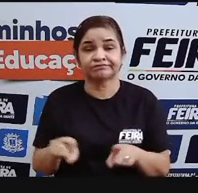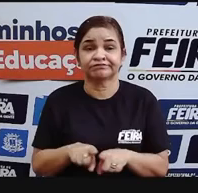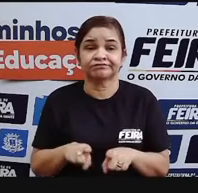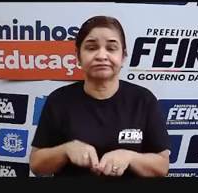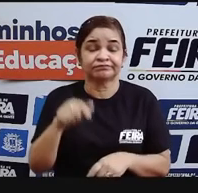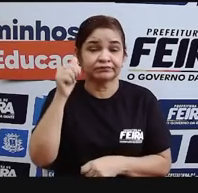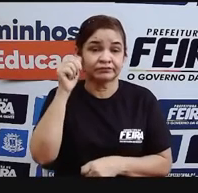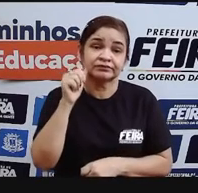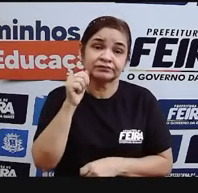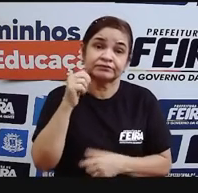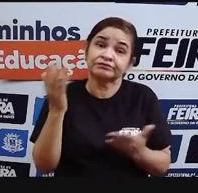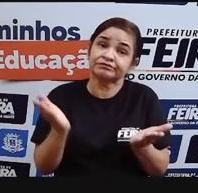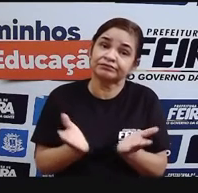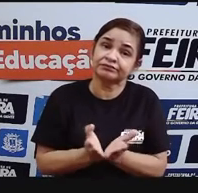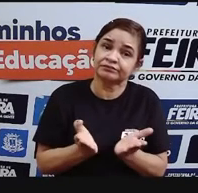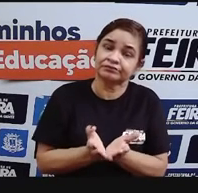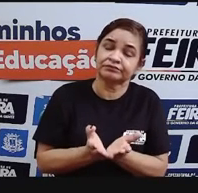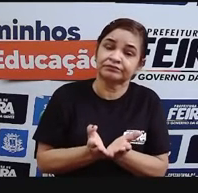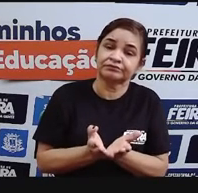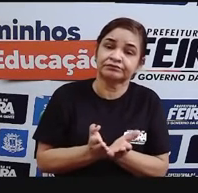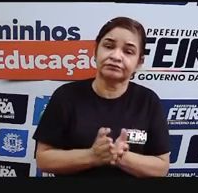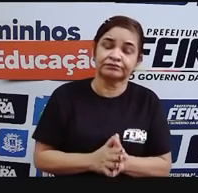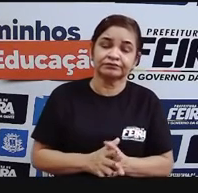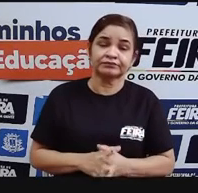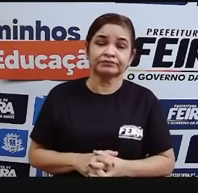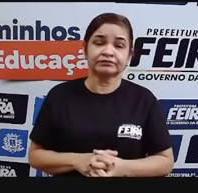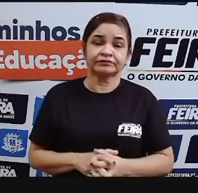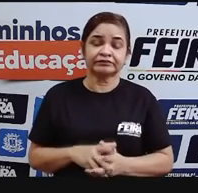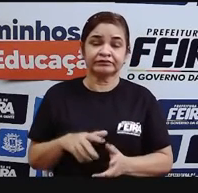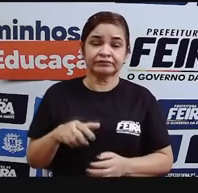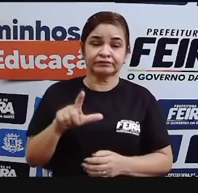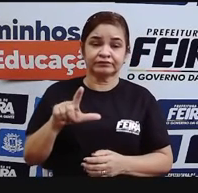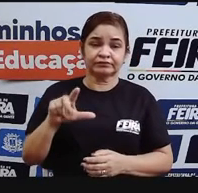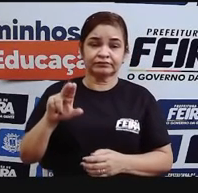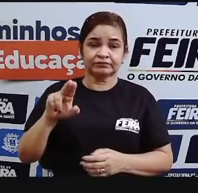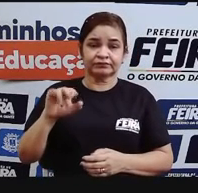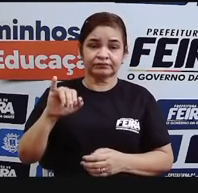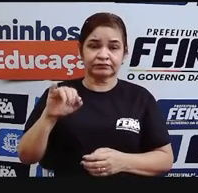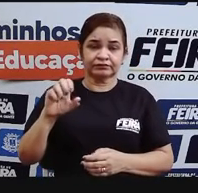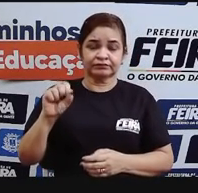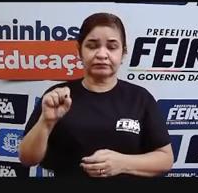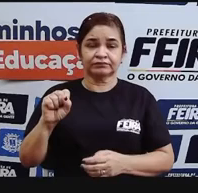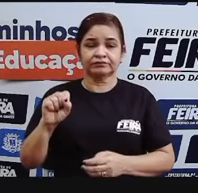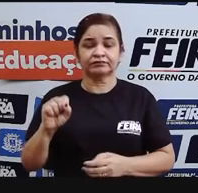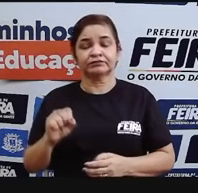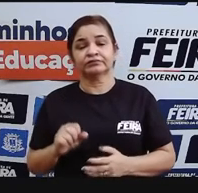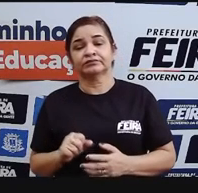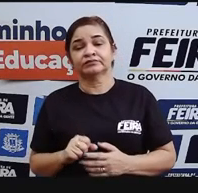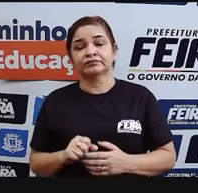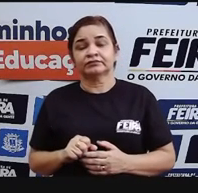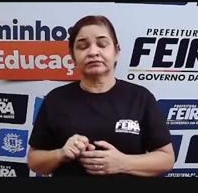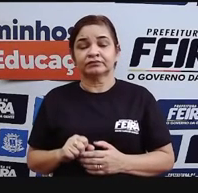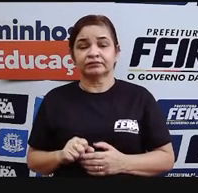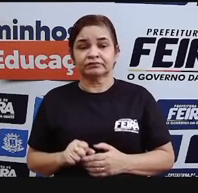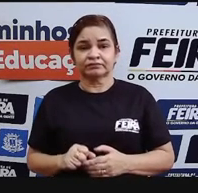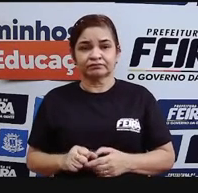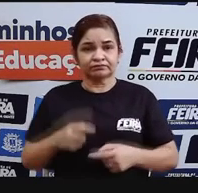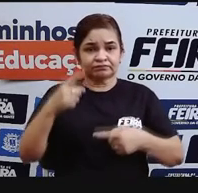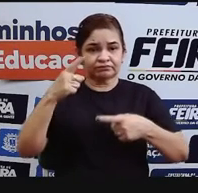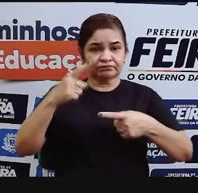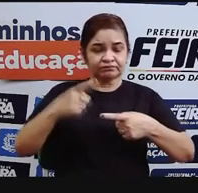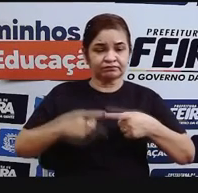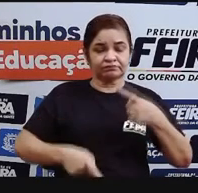mulher. A Luísa Mainho, que lutou aqui, ó, nas lutas de independência do Brasil na Bahia, assim